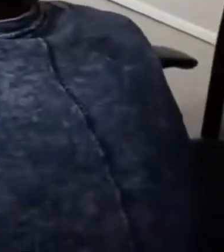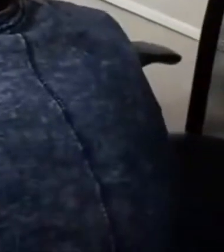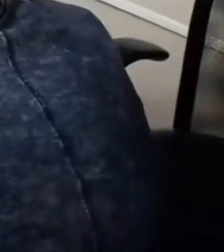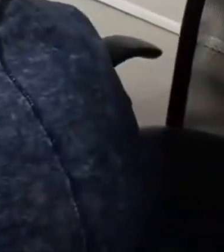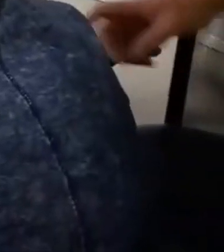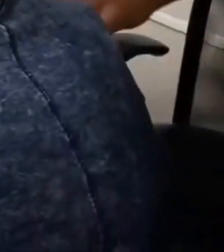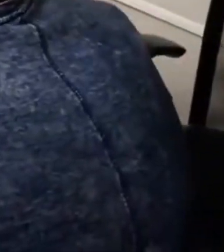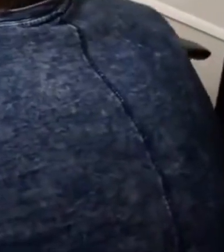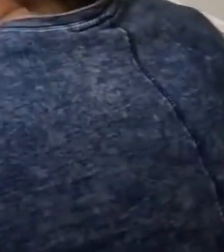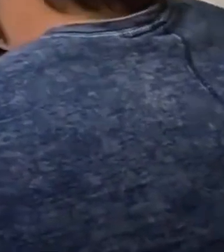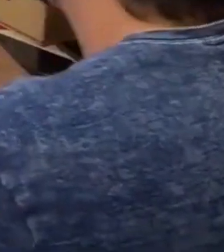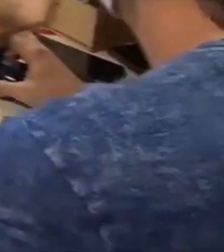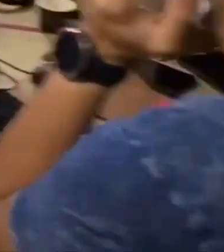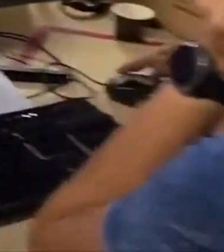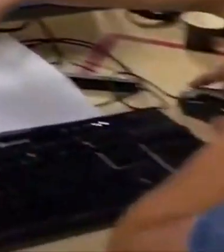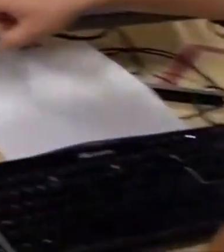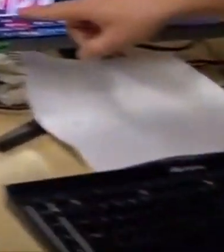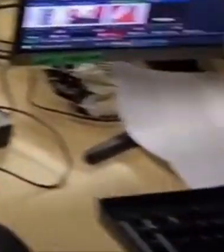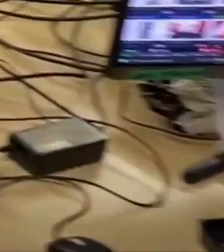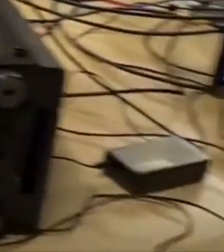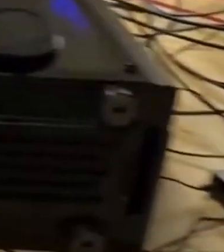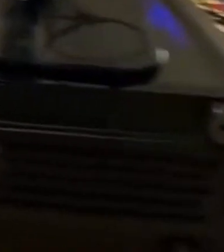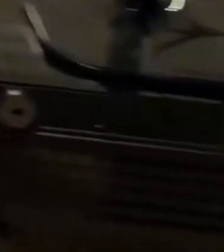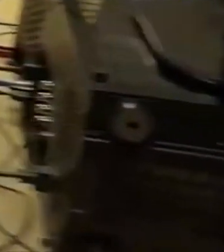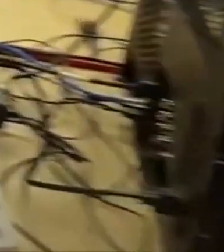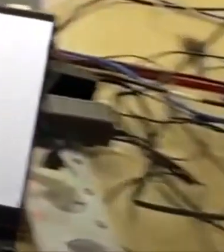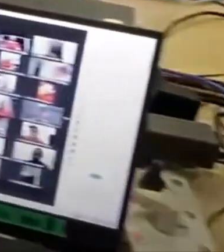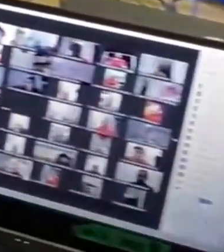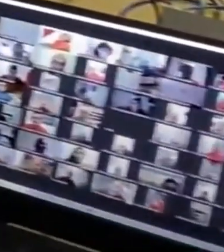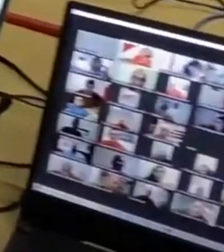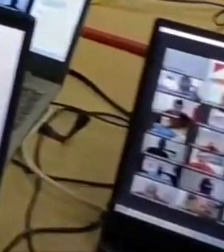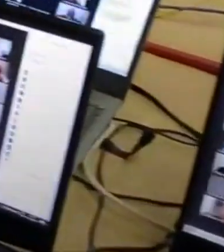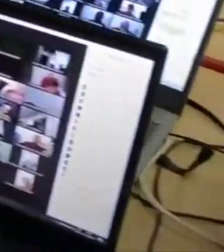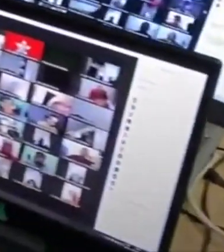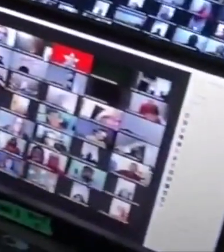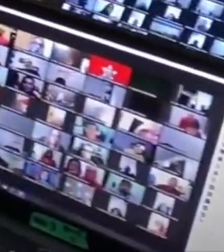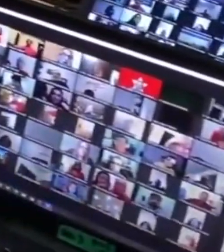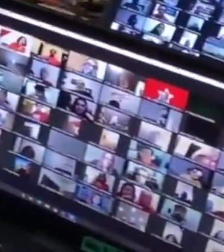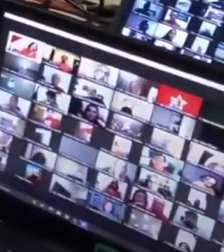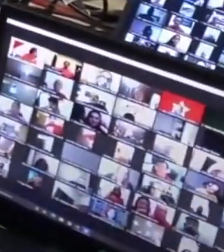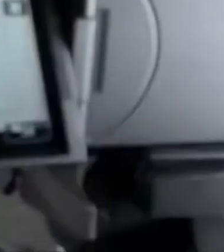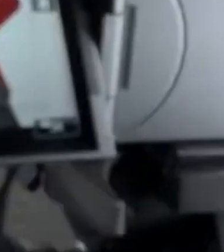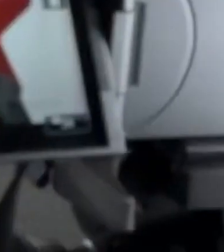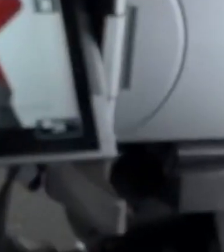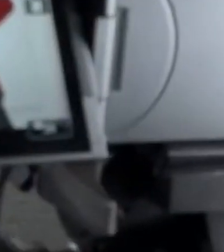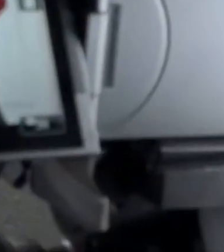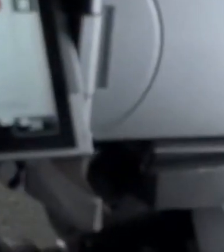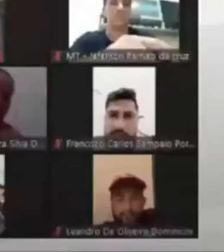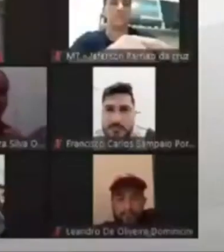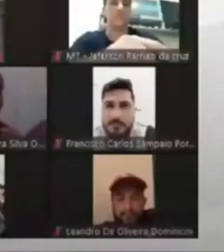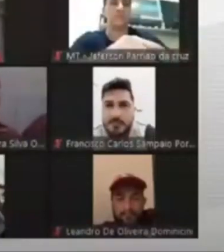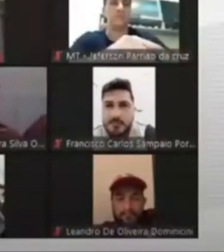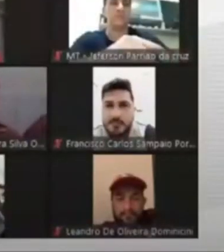fazendo. Logo a Globo vai ter que pedir licença para nós. Nós vamos até transmitir jogo de futebol, sobretudo quando o Corinthians